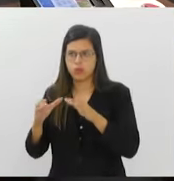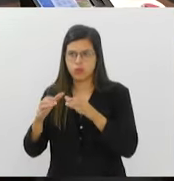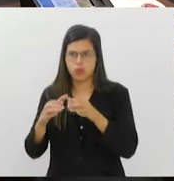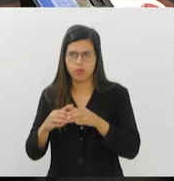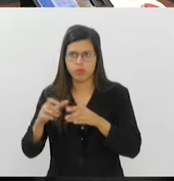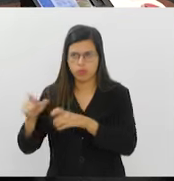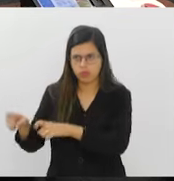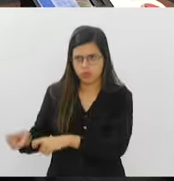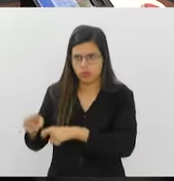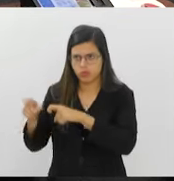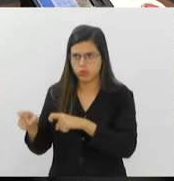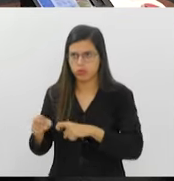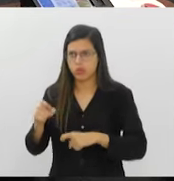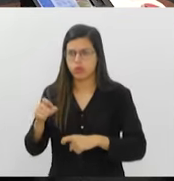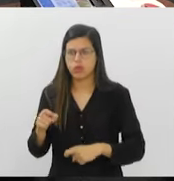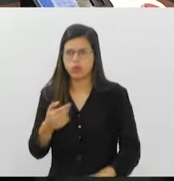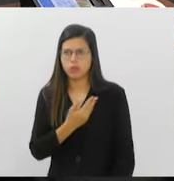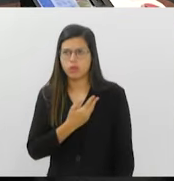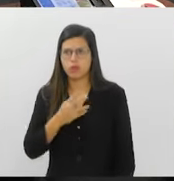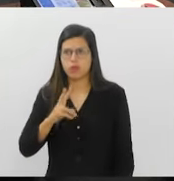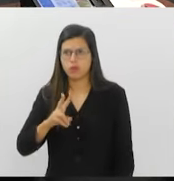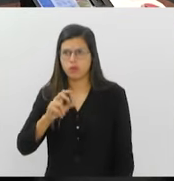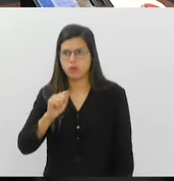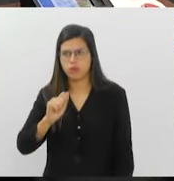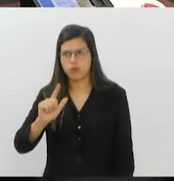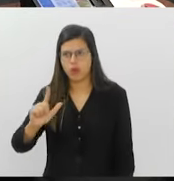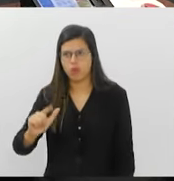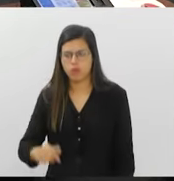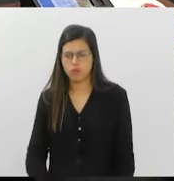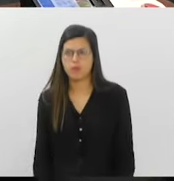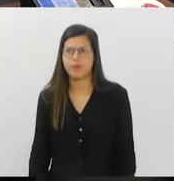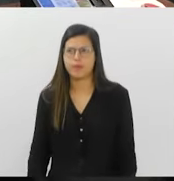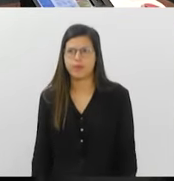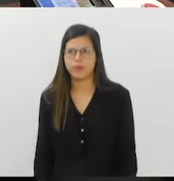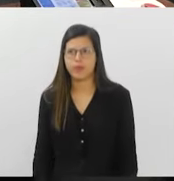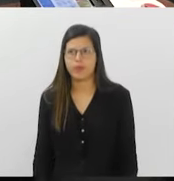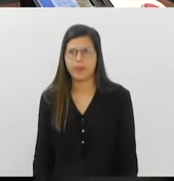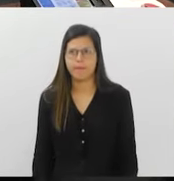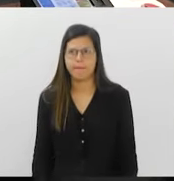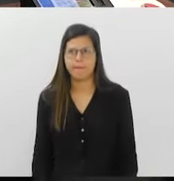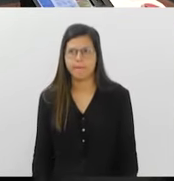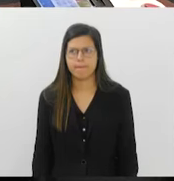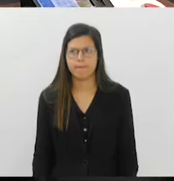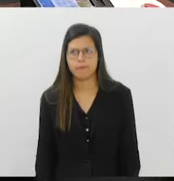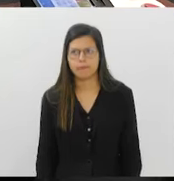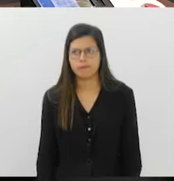Valceaza. Vambora.